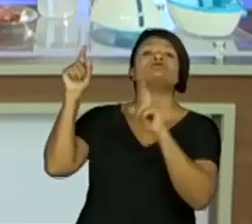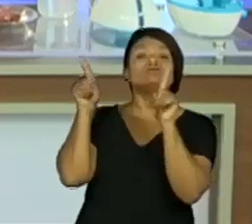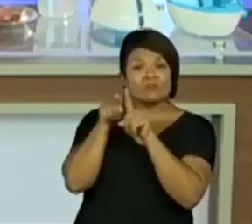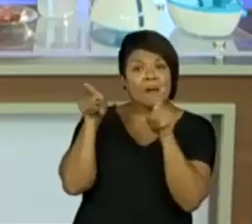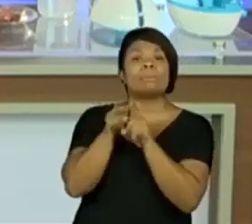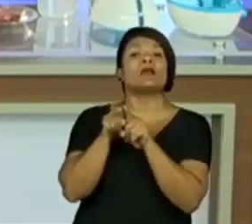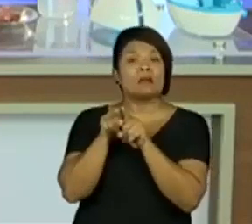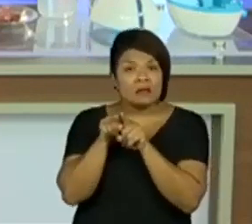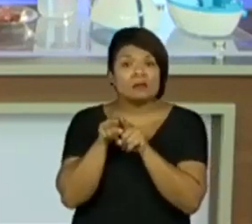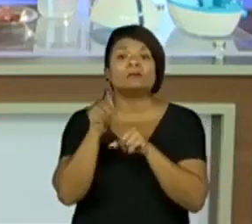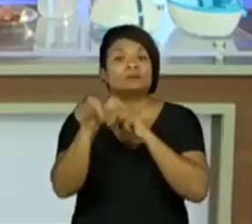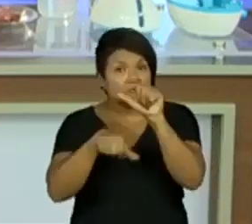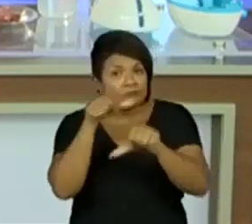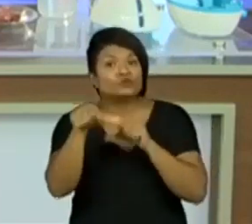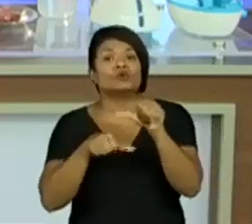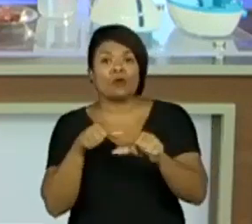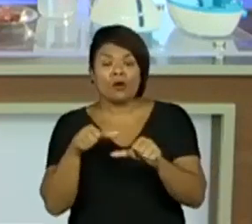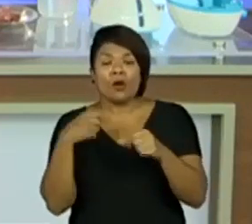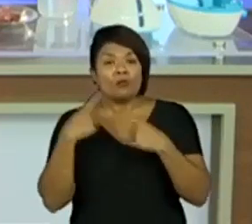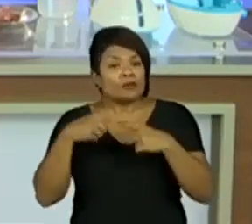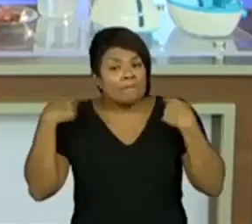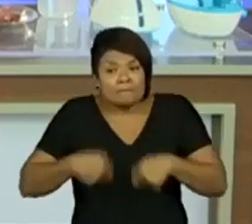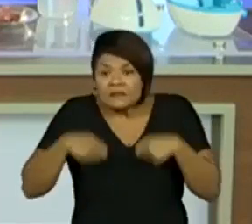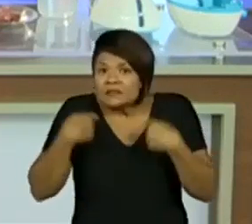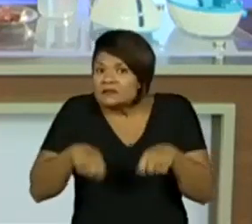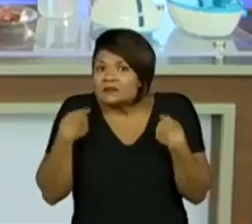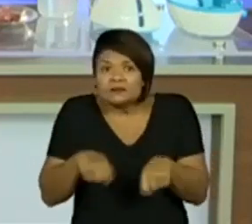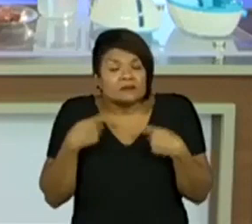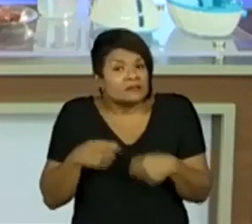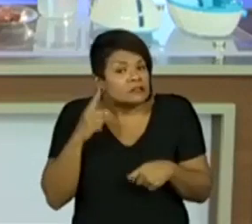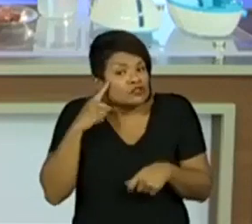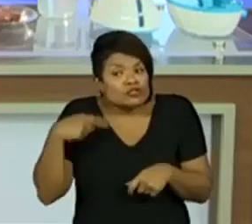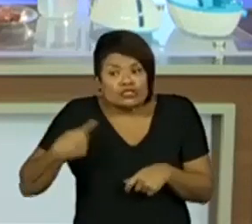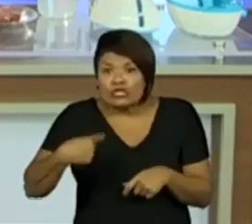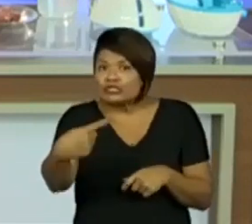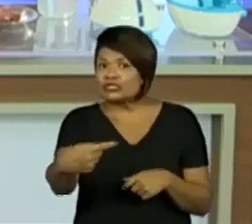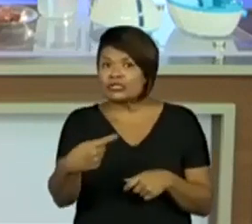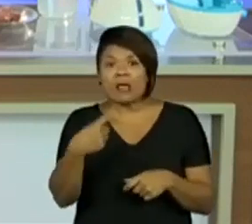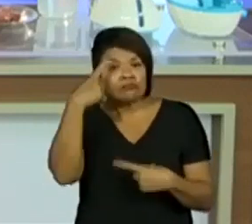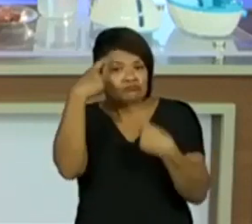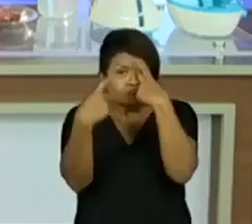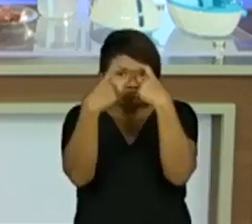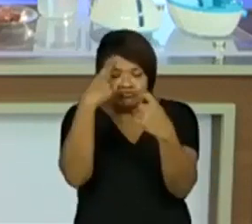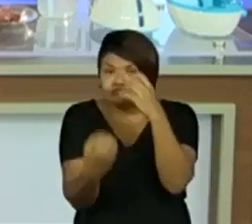de muitas mudanças e transformações que ocorrem no nosso cotidiano.